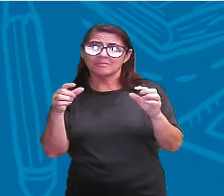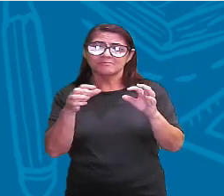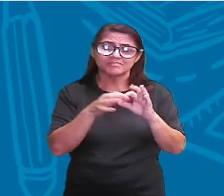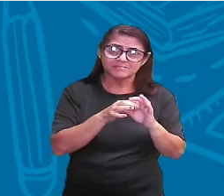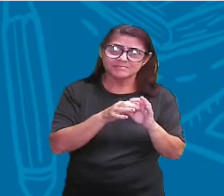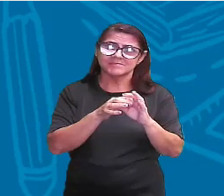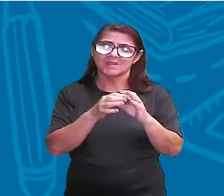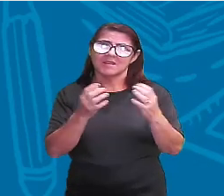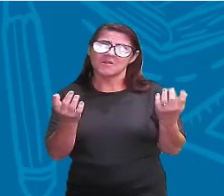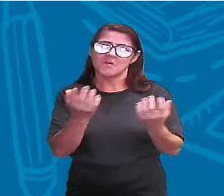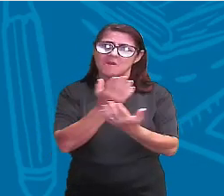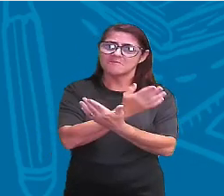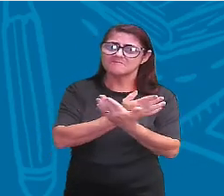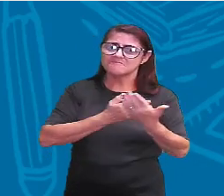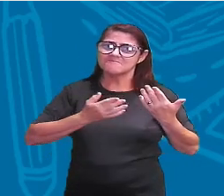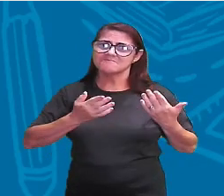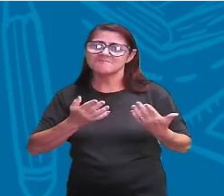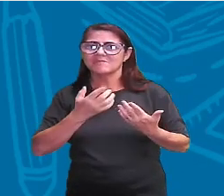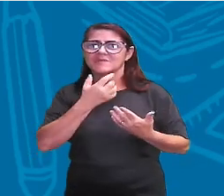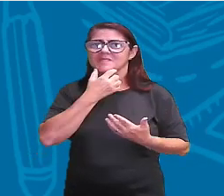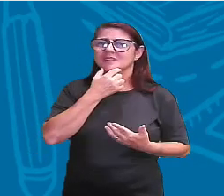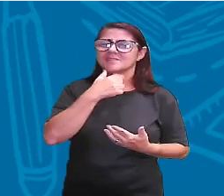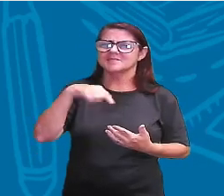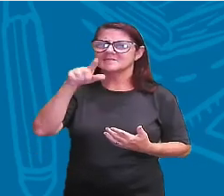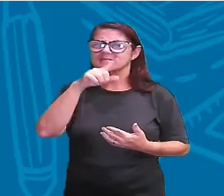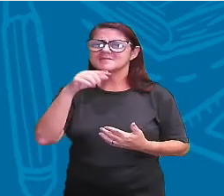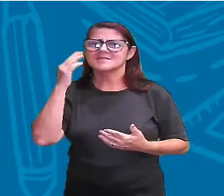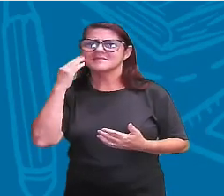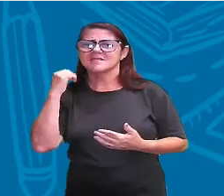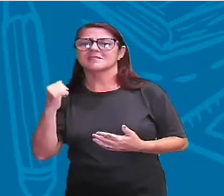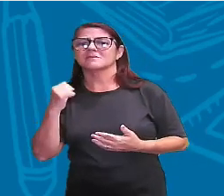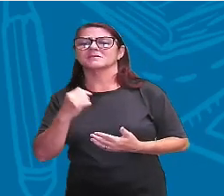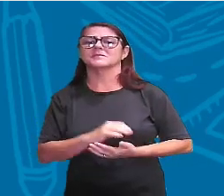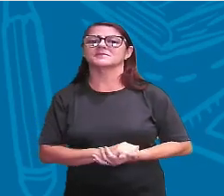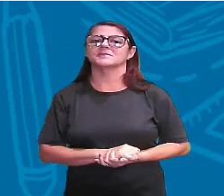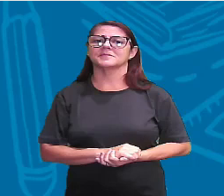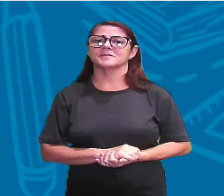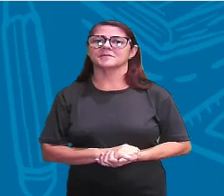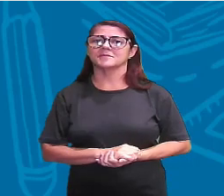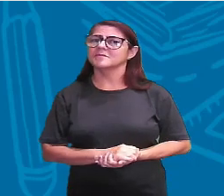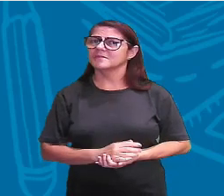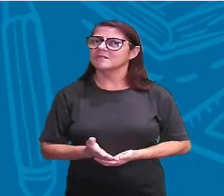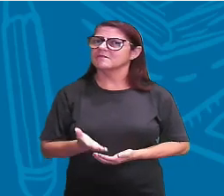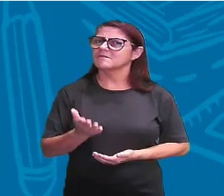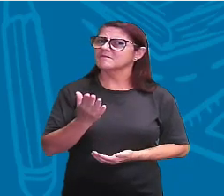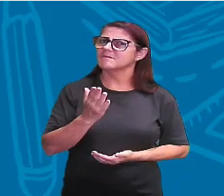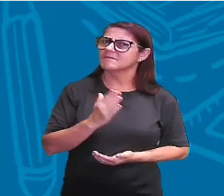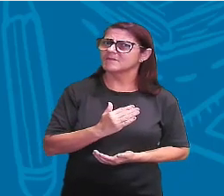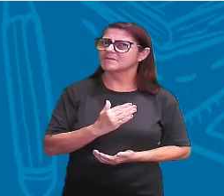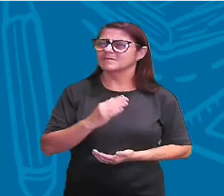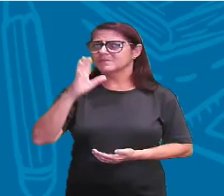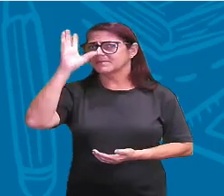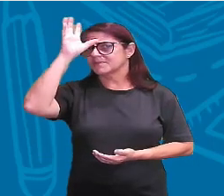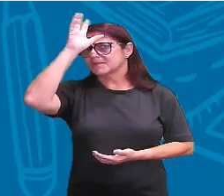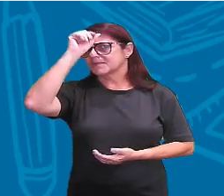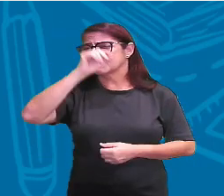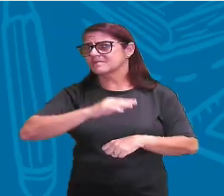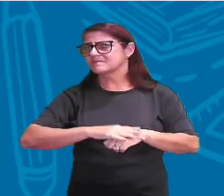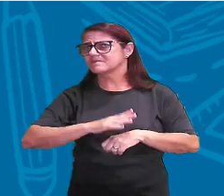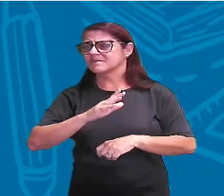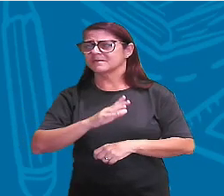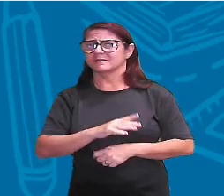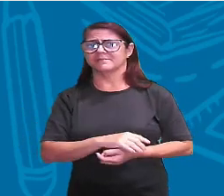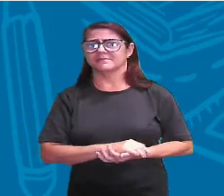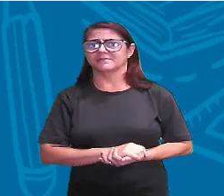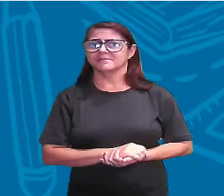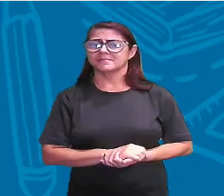língua inglesa. Mas eu sei que você aí já passou por isso e você já tá fera. Então, vamos consolidar mais um pouquinho. Então,